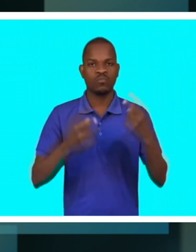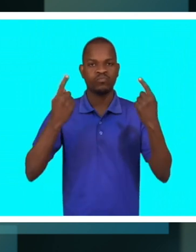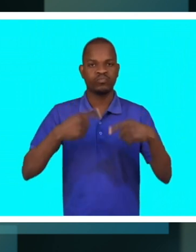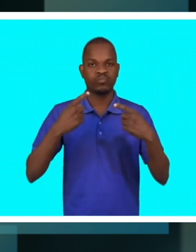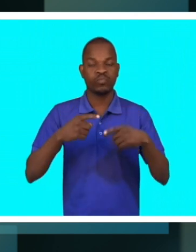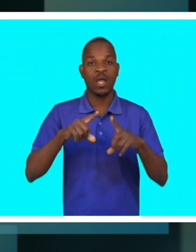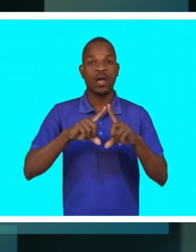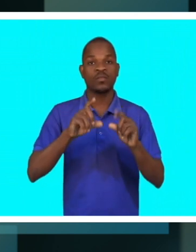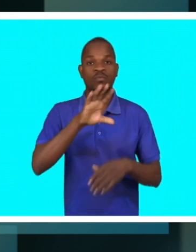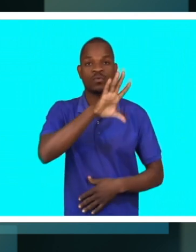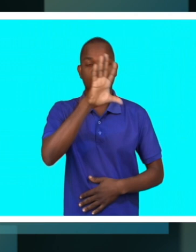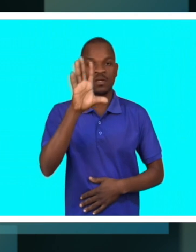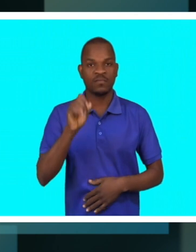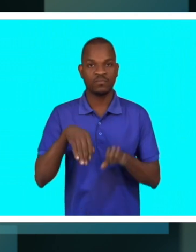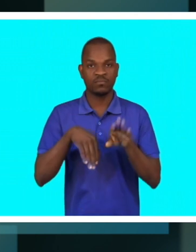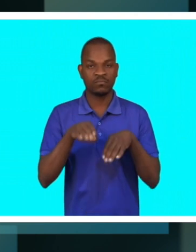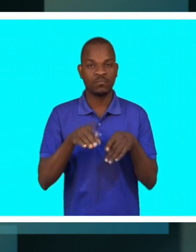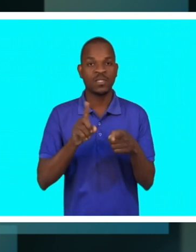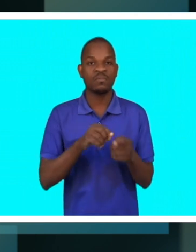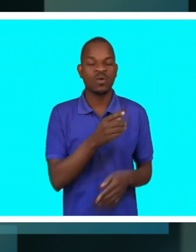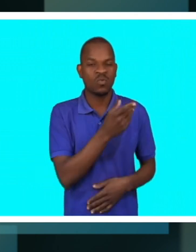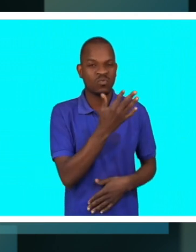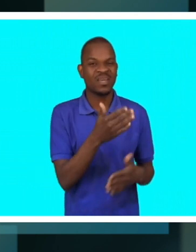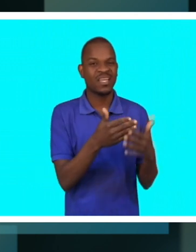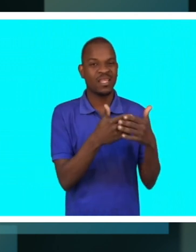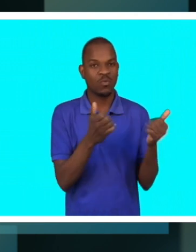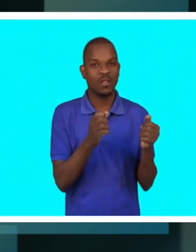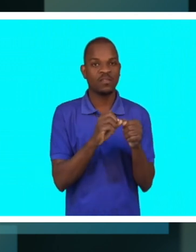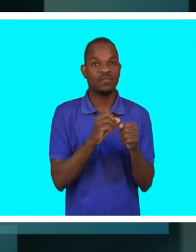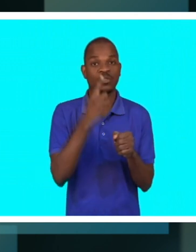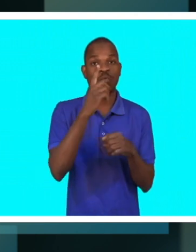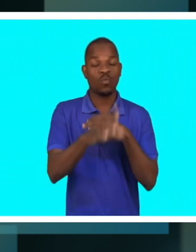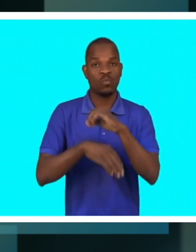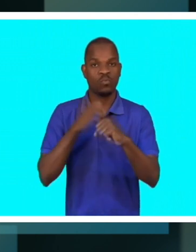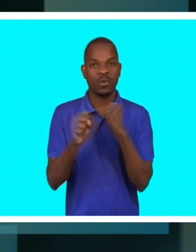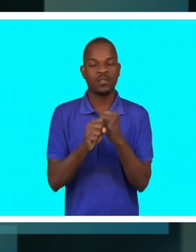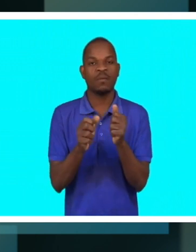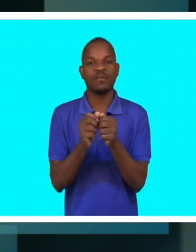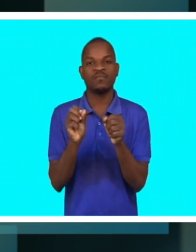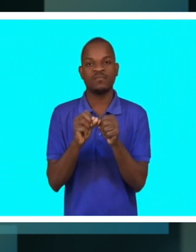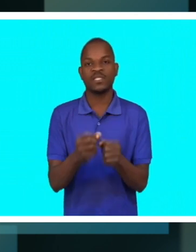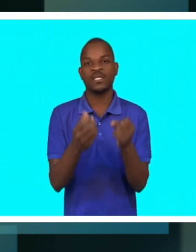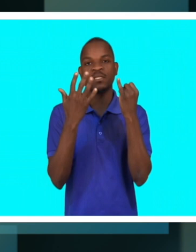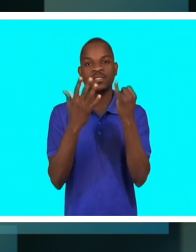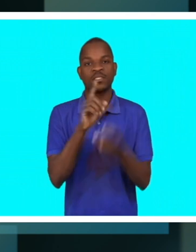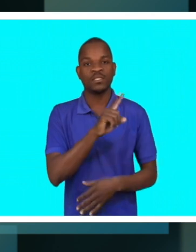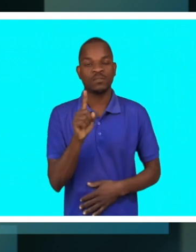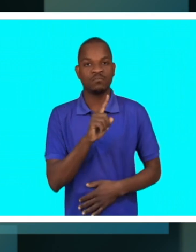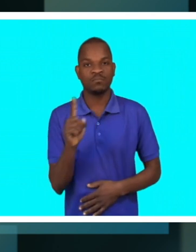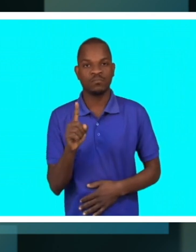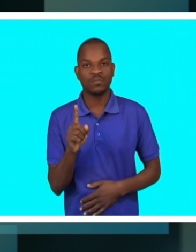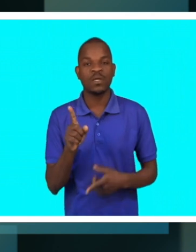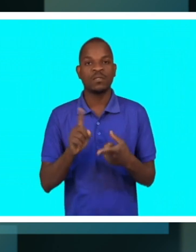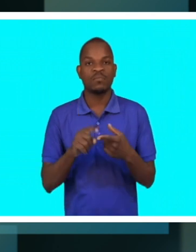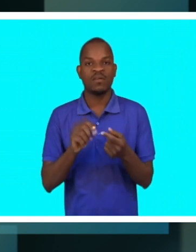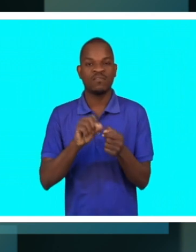vão decorrer o jogo das afrotaças, o mesmo número de jogo que tem decorrido no ano todo inteiro, vão decorrer em seis meses,